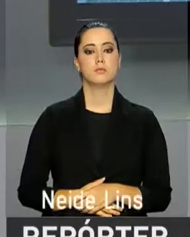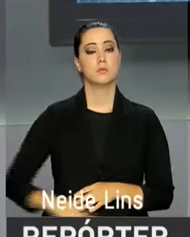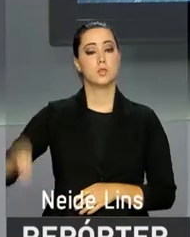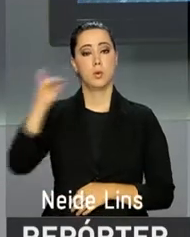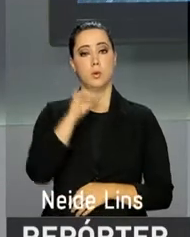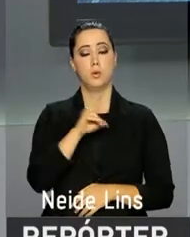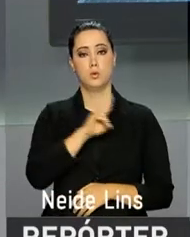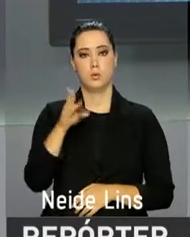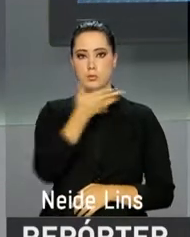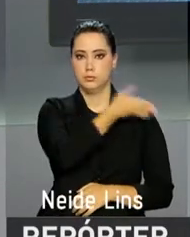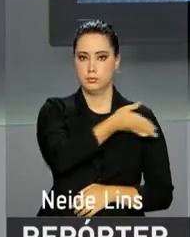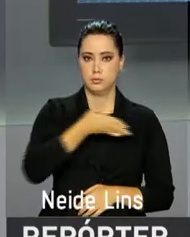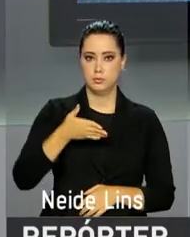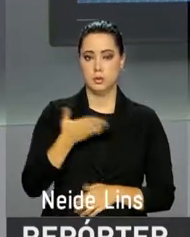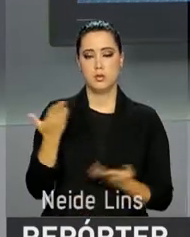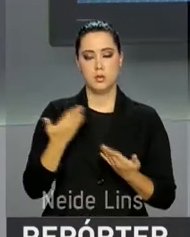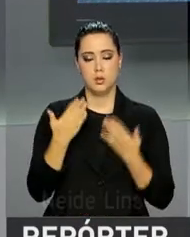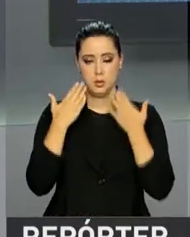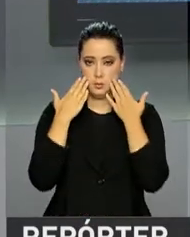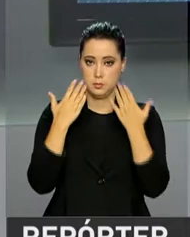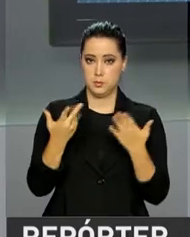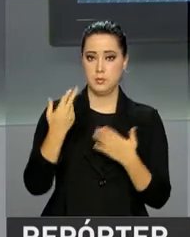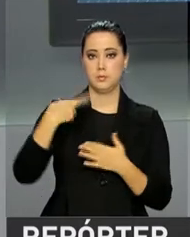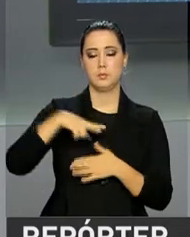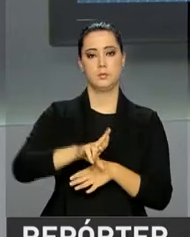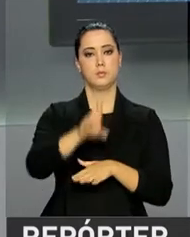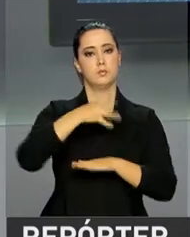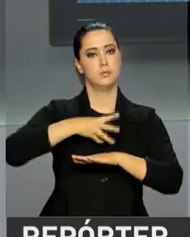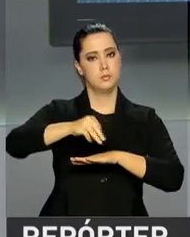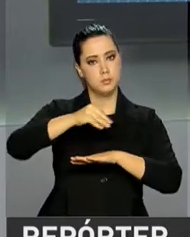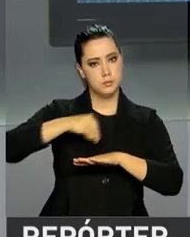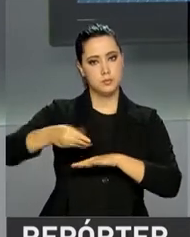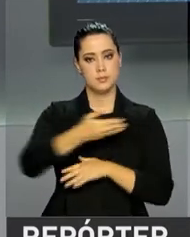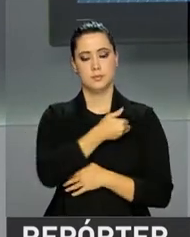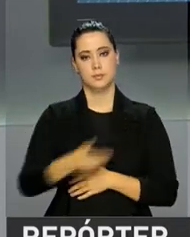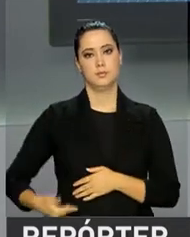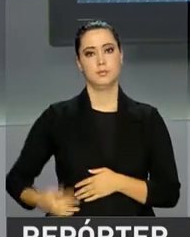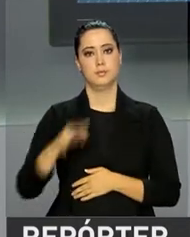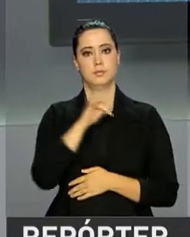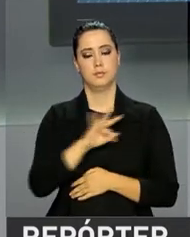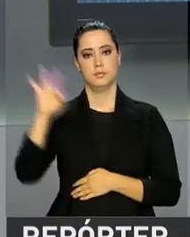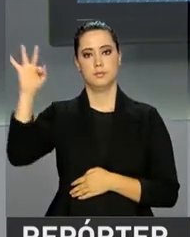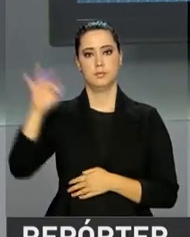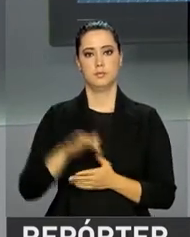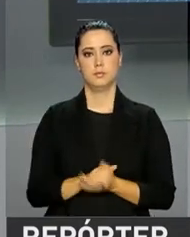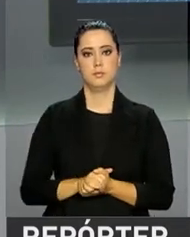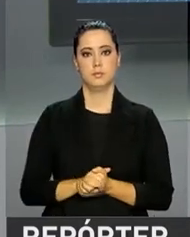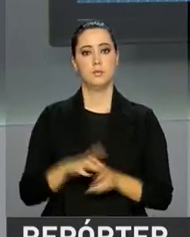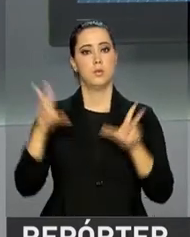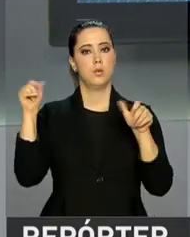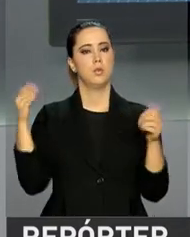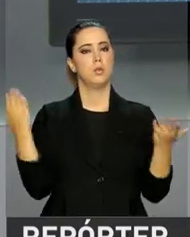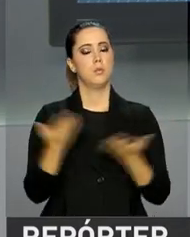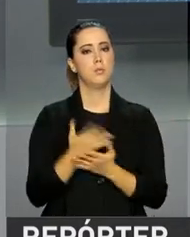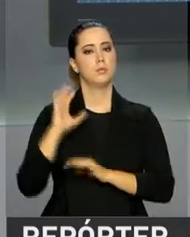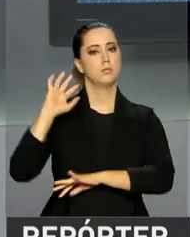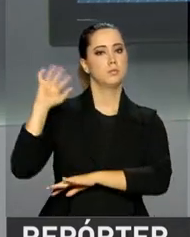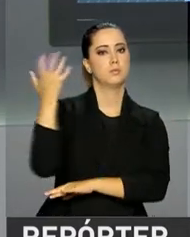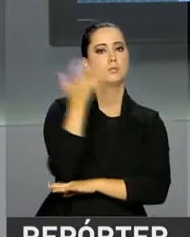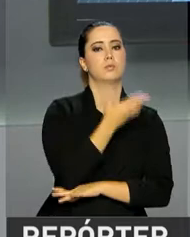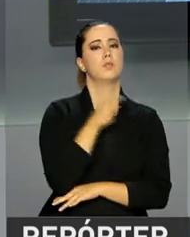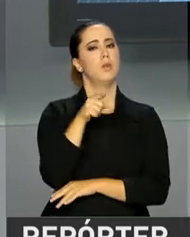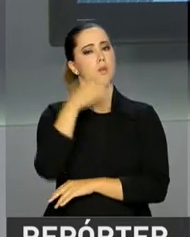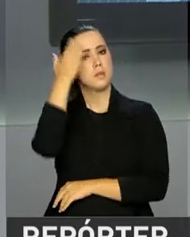Olá, eu sou Carolina Becker e começa agora mais uma edição do Repórter NBR com as notícias do governo federal. O assunto agora é meio